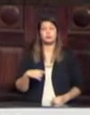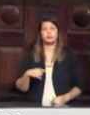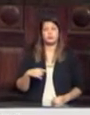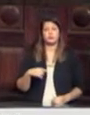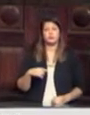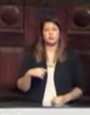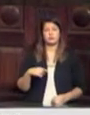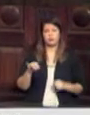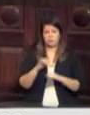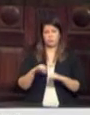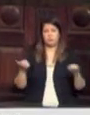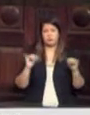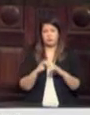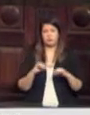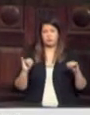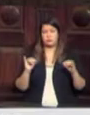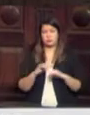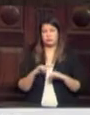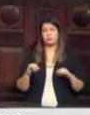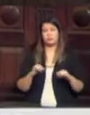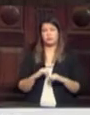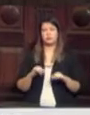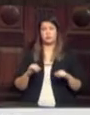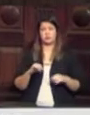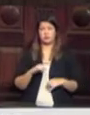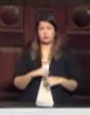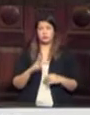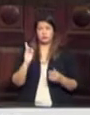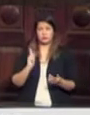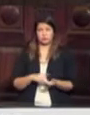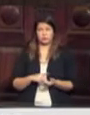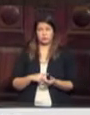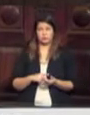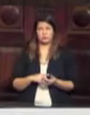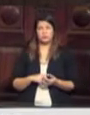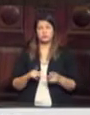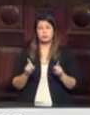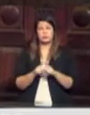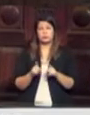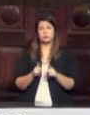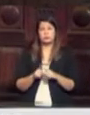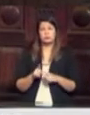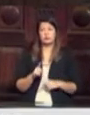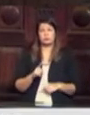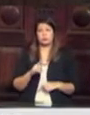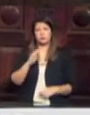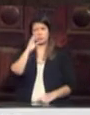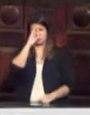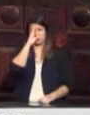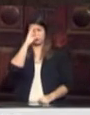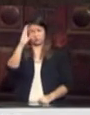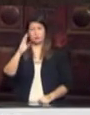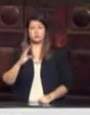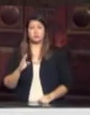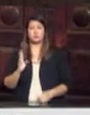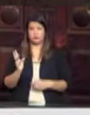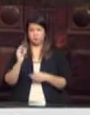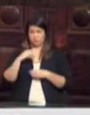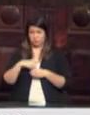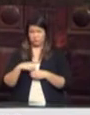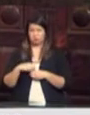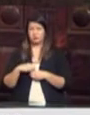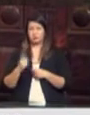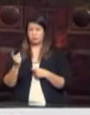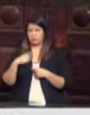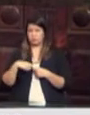da mensagem original. E que o prazo máximo de reembolso do valor da